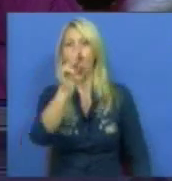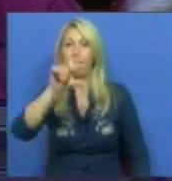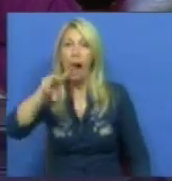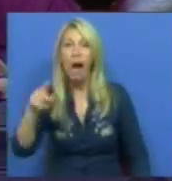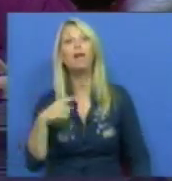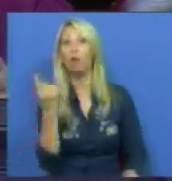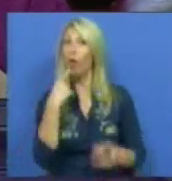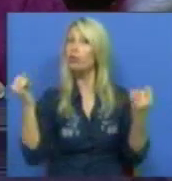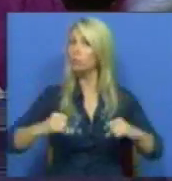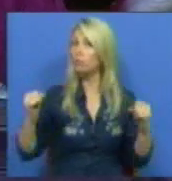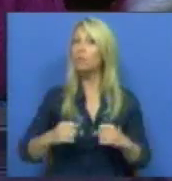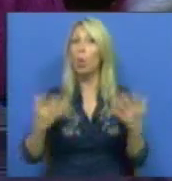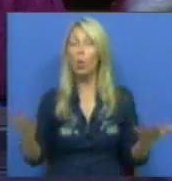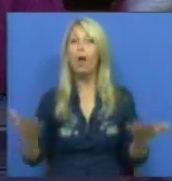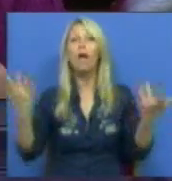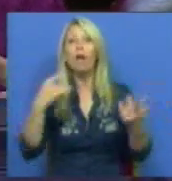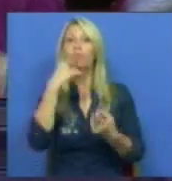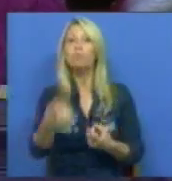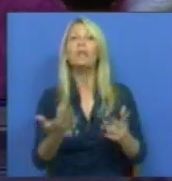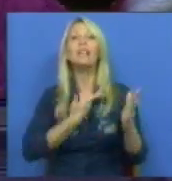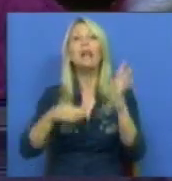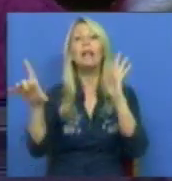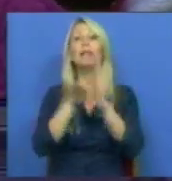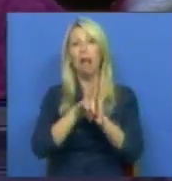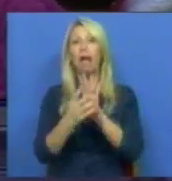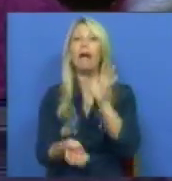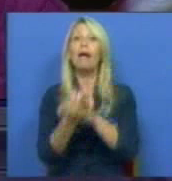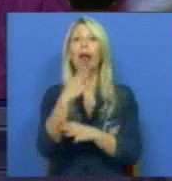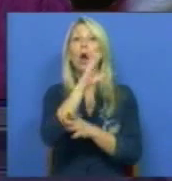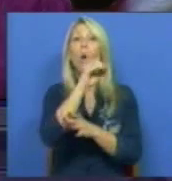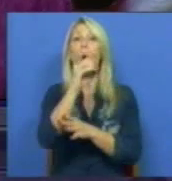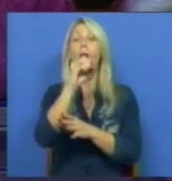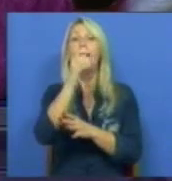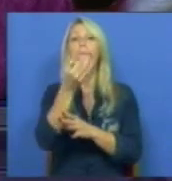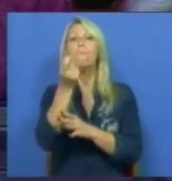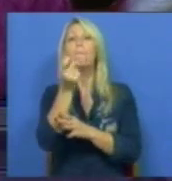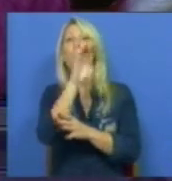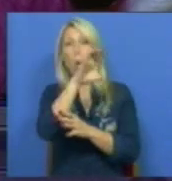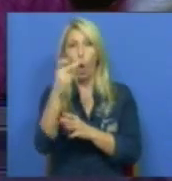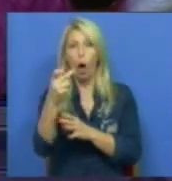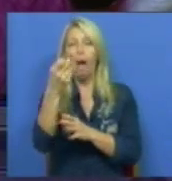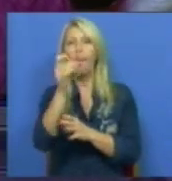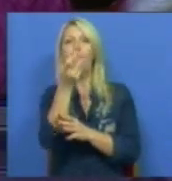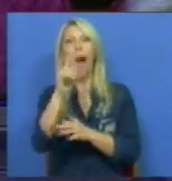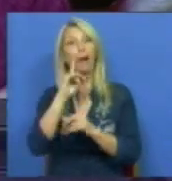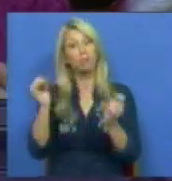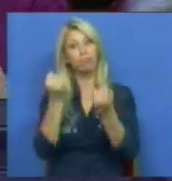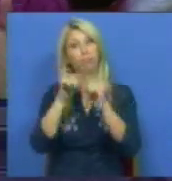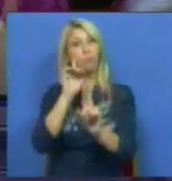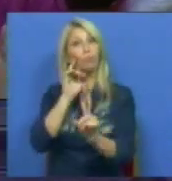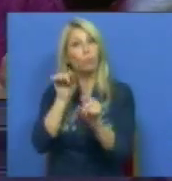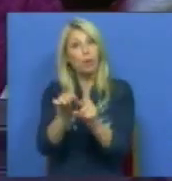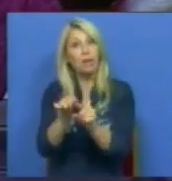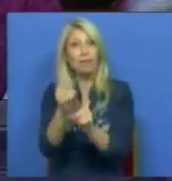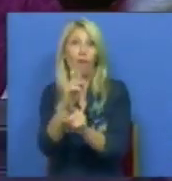importância, e então é anunciado um decreto-lei que cria o Coa Parque, Fundação para a Salvaguarda e Valorização do Vale do Coa, e que